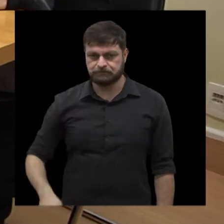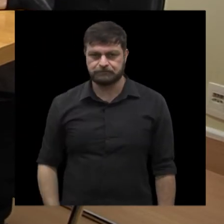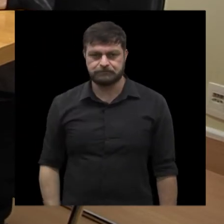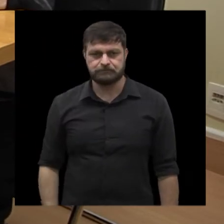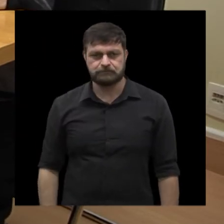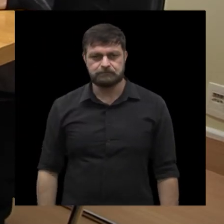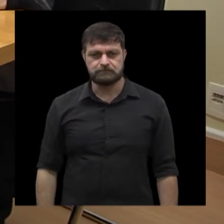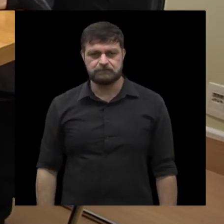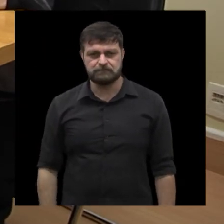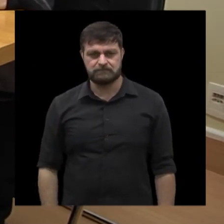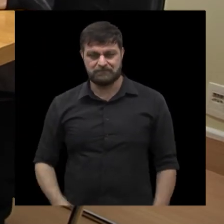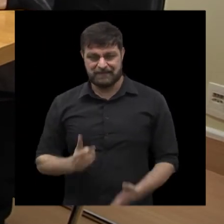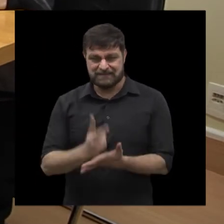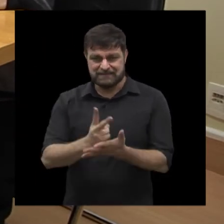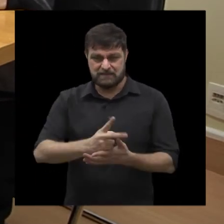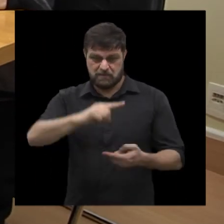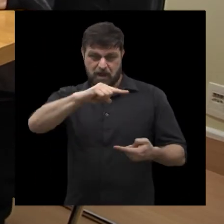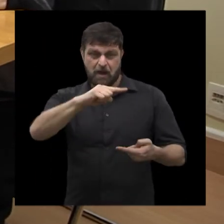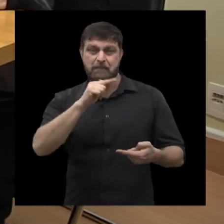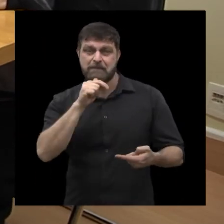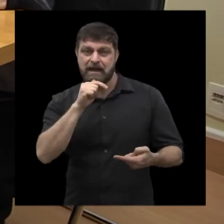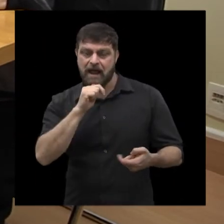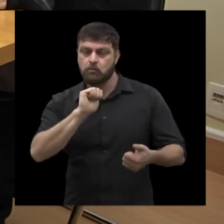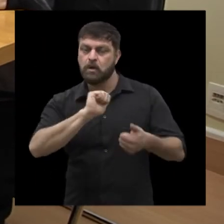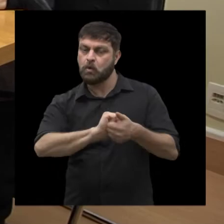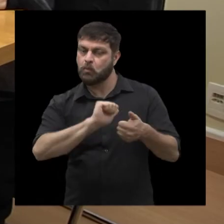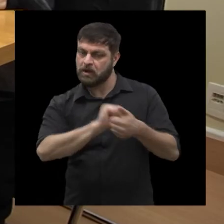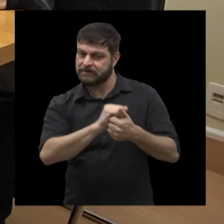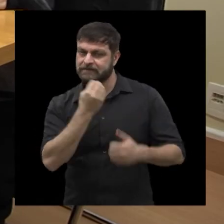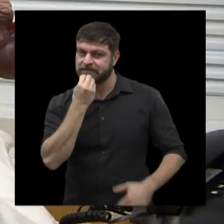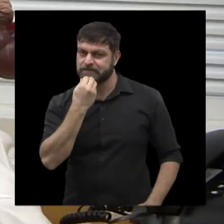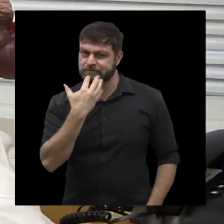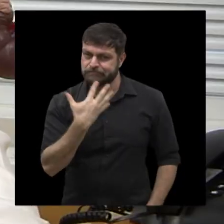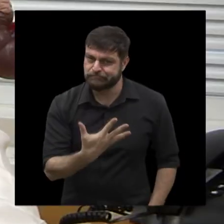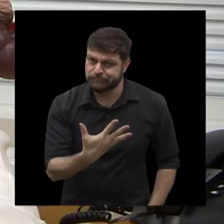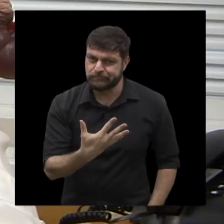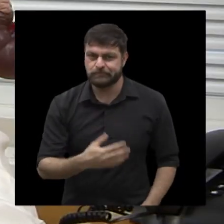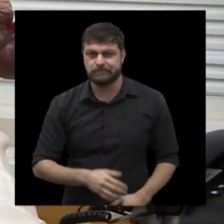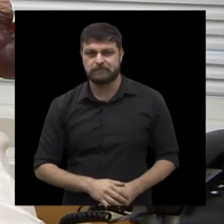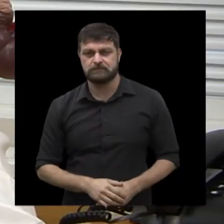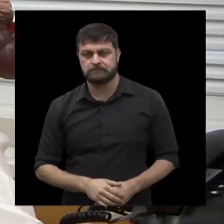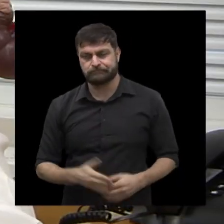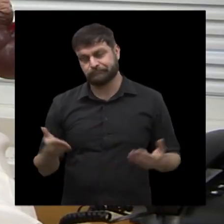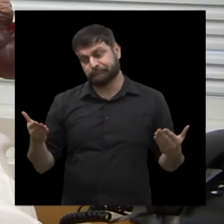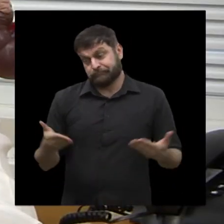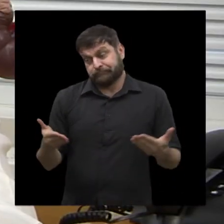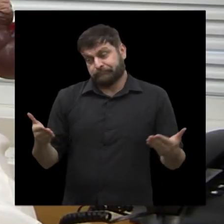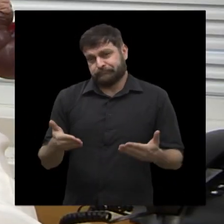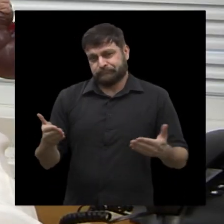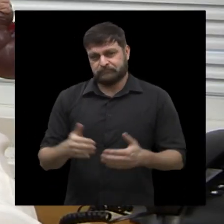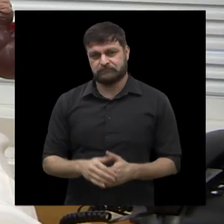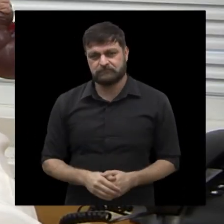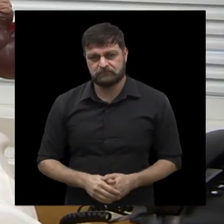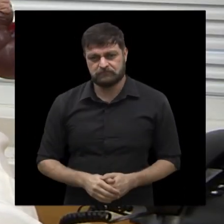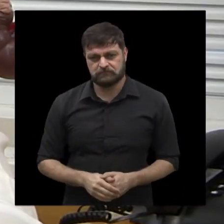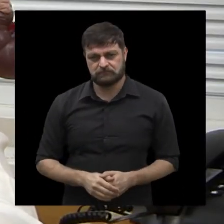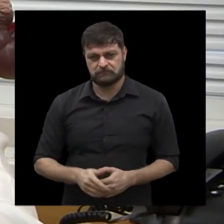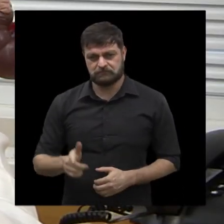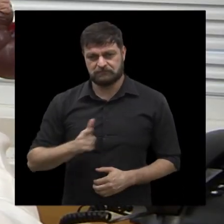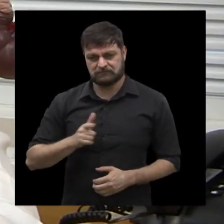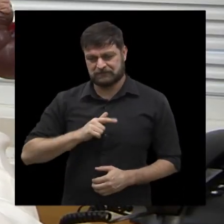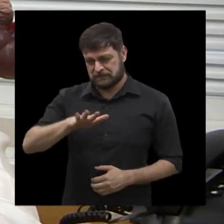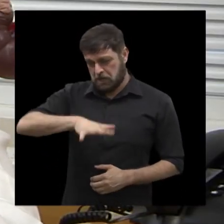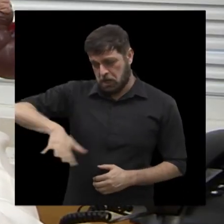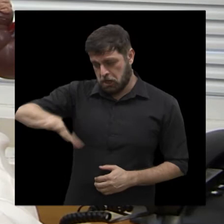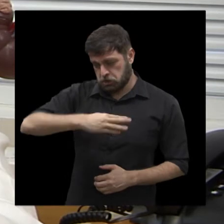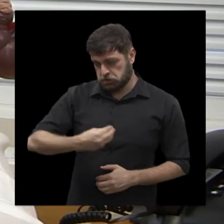preferência. E sempre uma água de boa qualidade, né? Porque hoje, né, com a parte